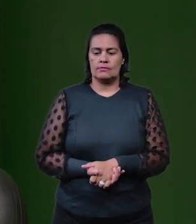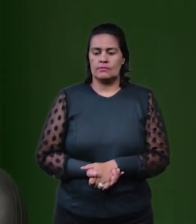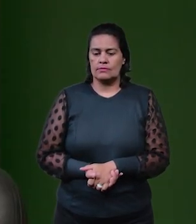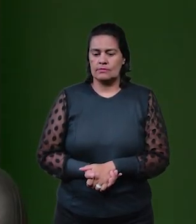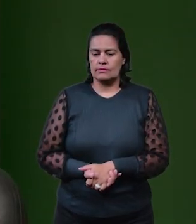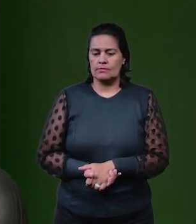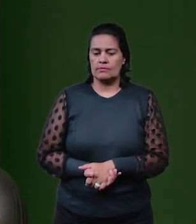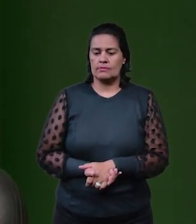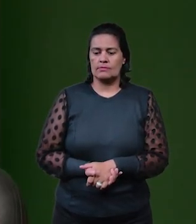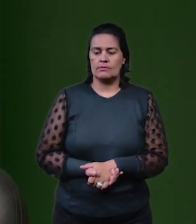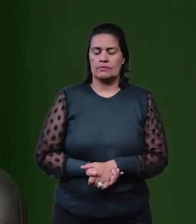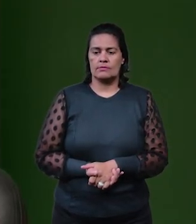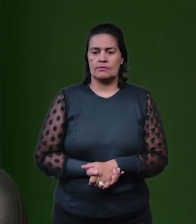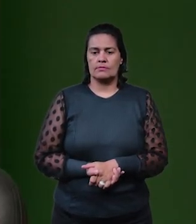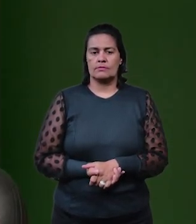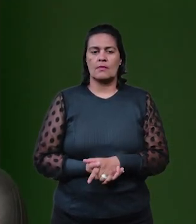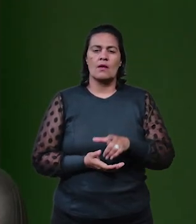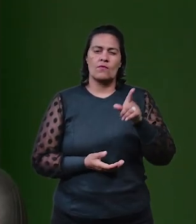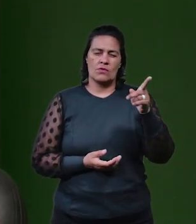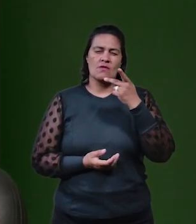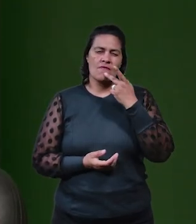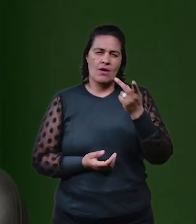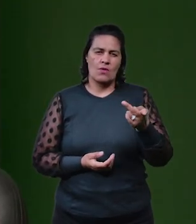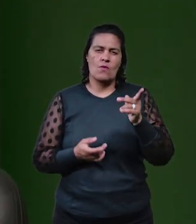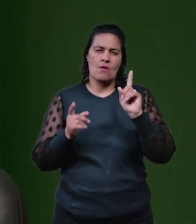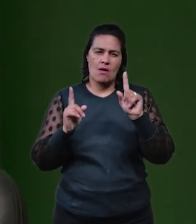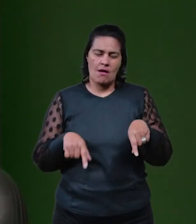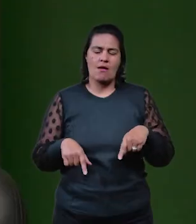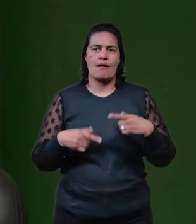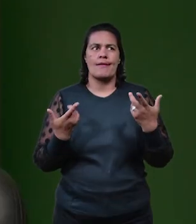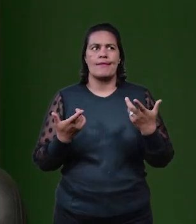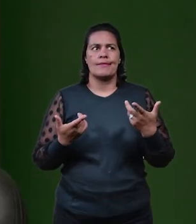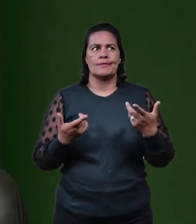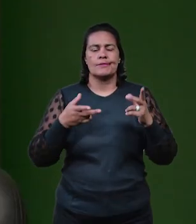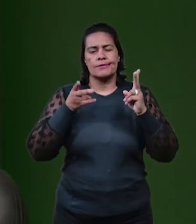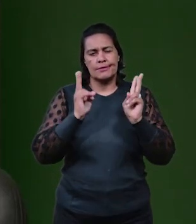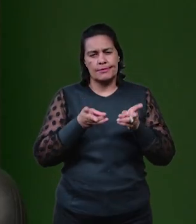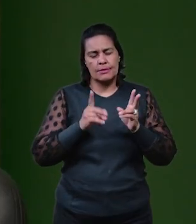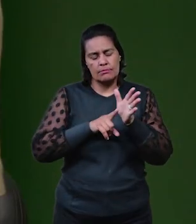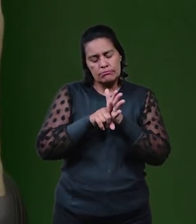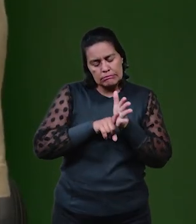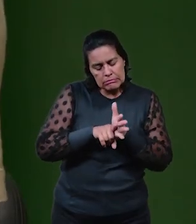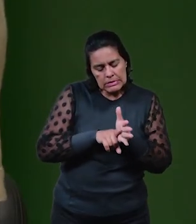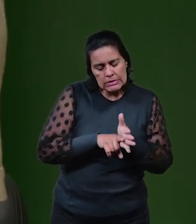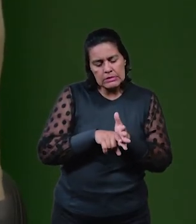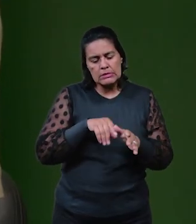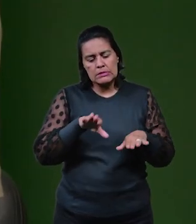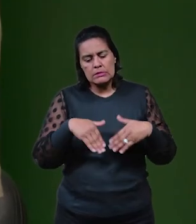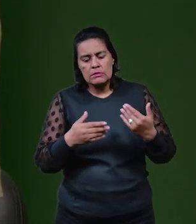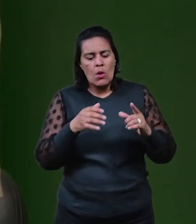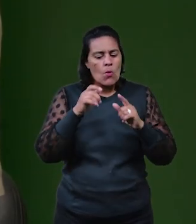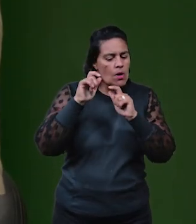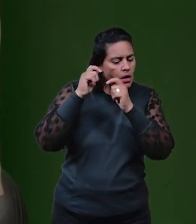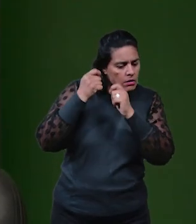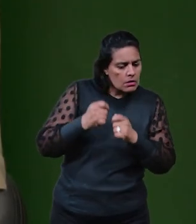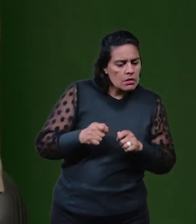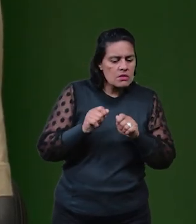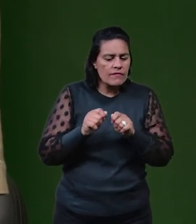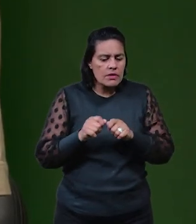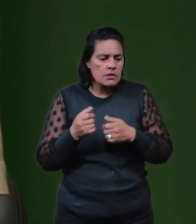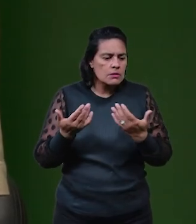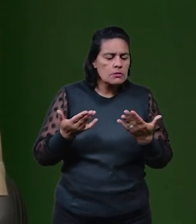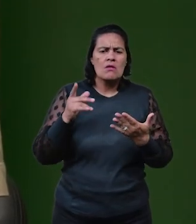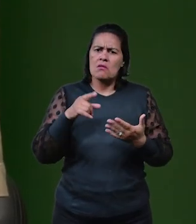sua próxima referência, procurar a próxima trança que você vai fazer, o próximo segmento, assim, que você vai uhum. seguir, é é uma parada muito